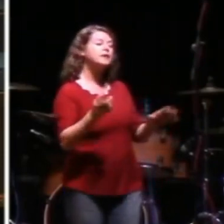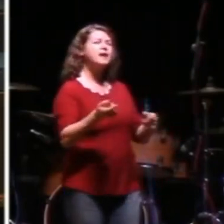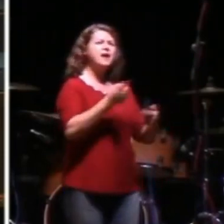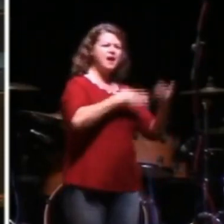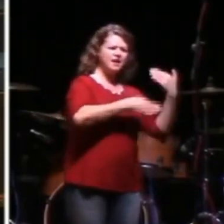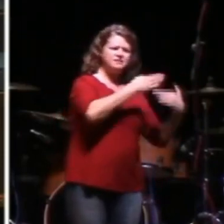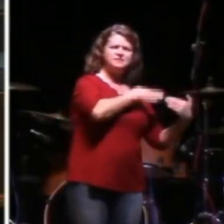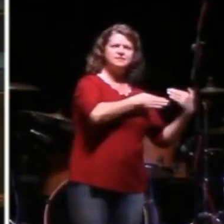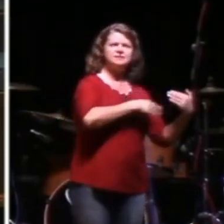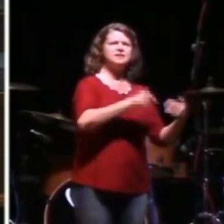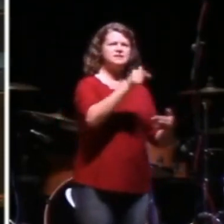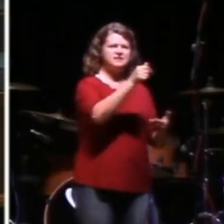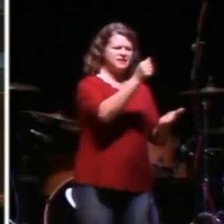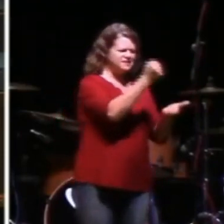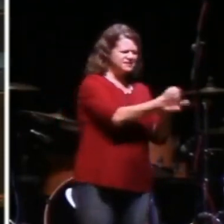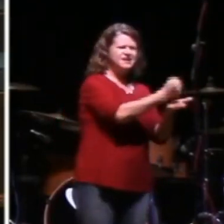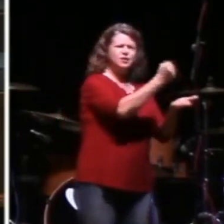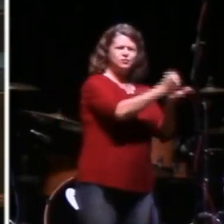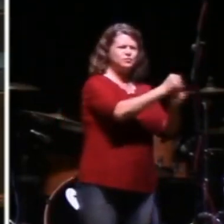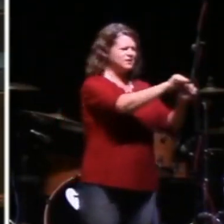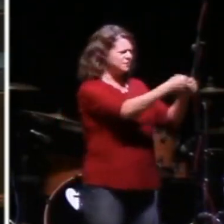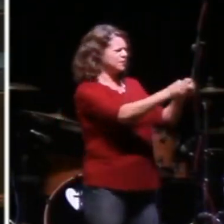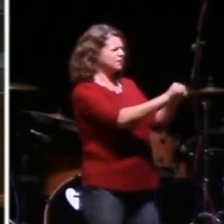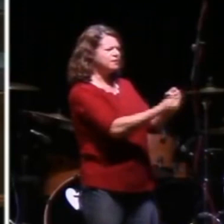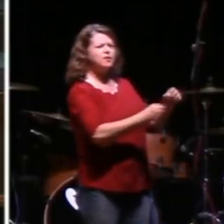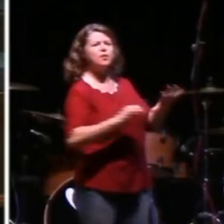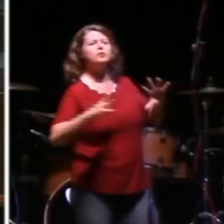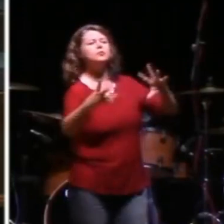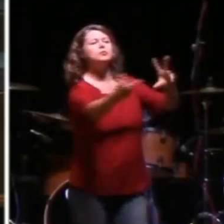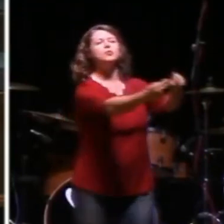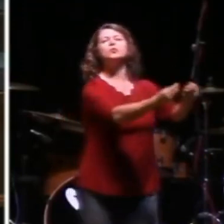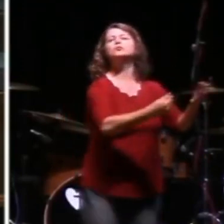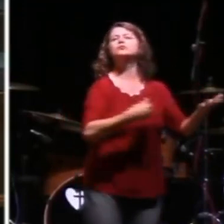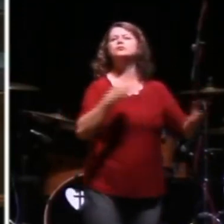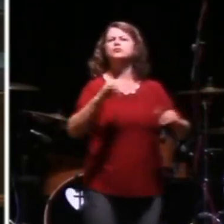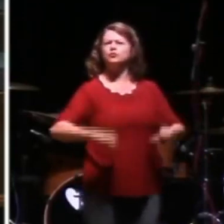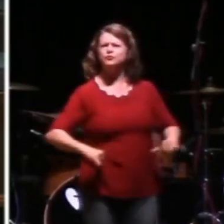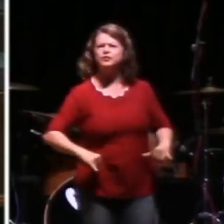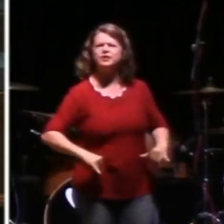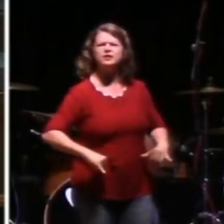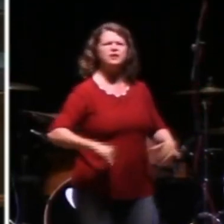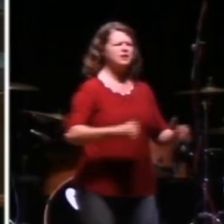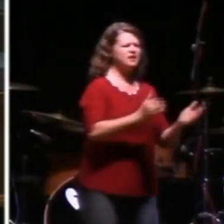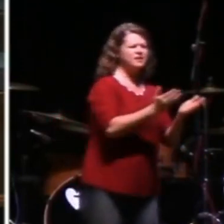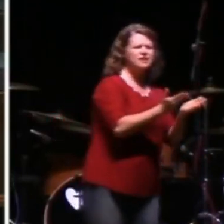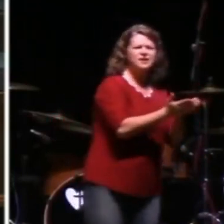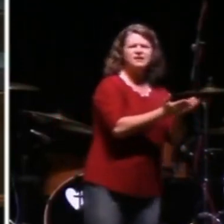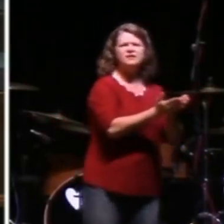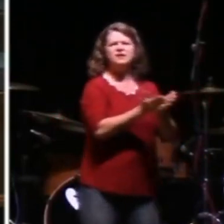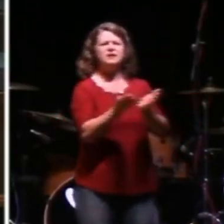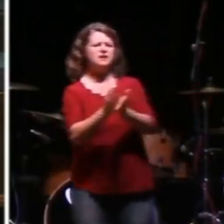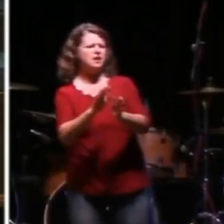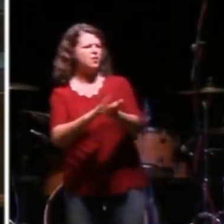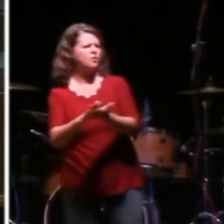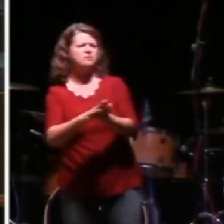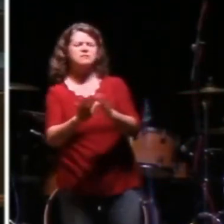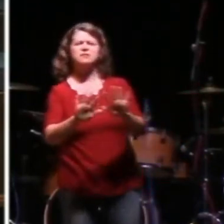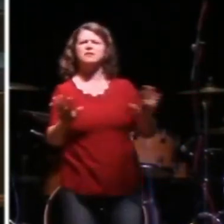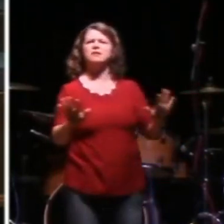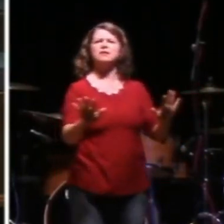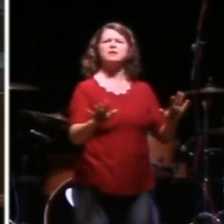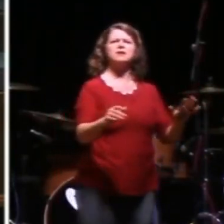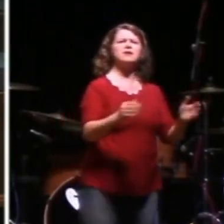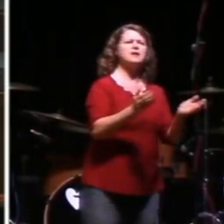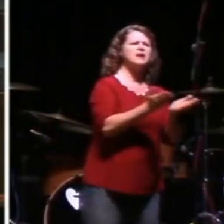todo mundo sofre justo ímpio crente e ateu cristão e